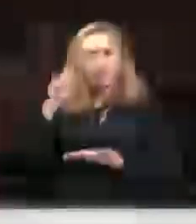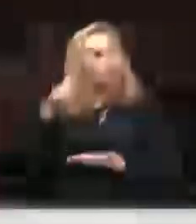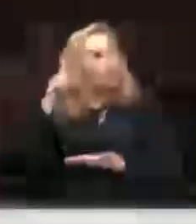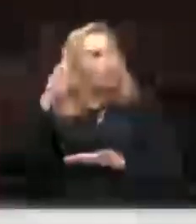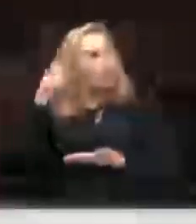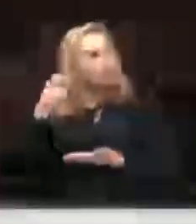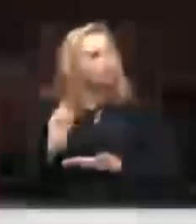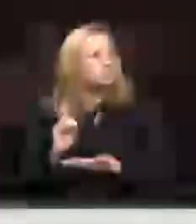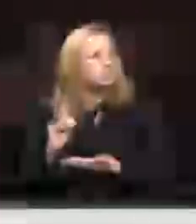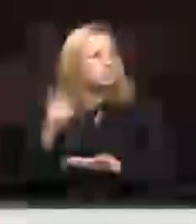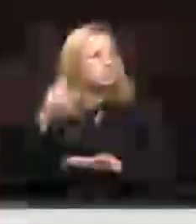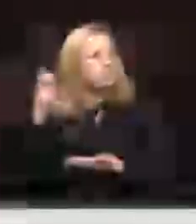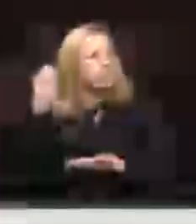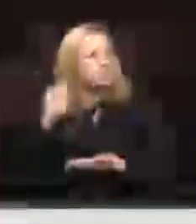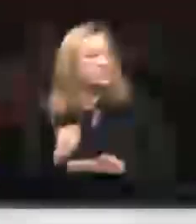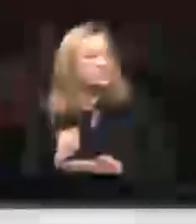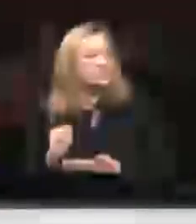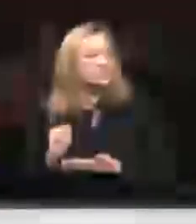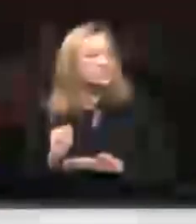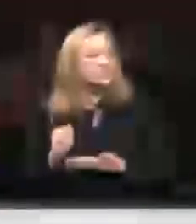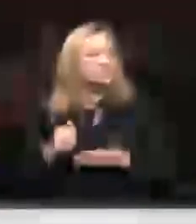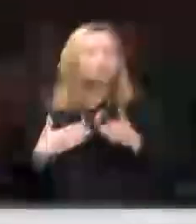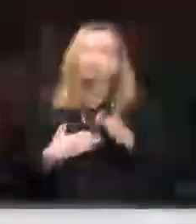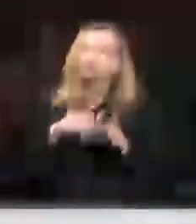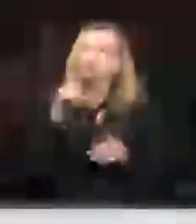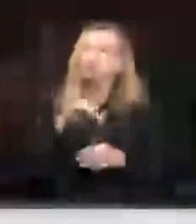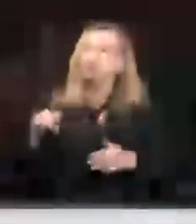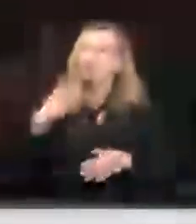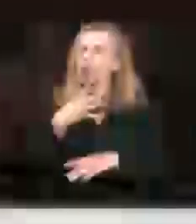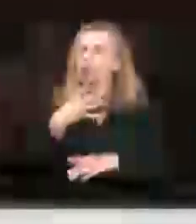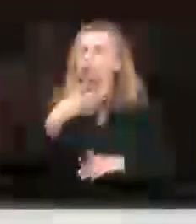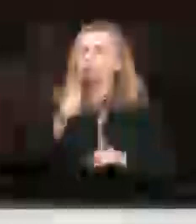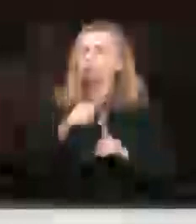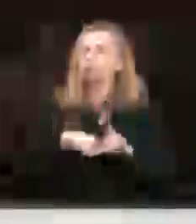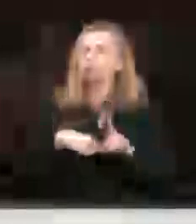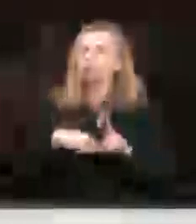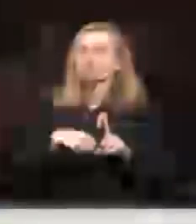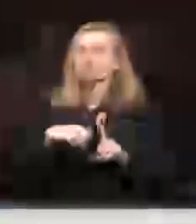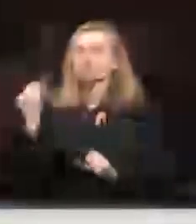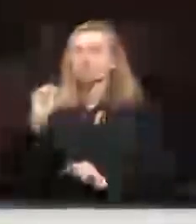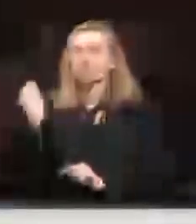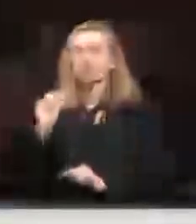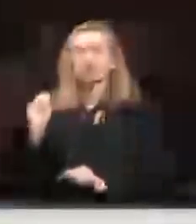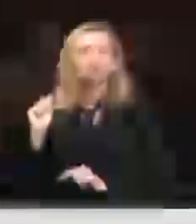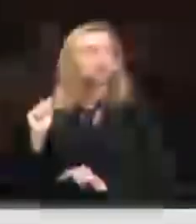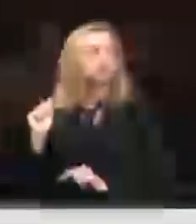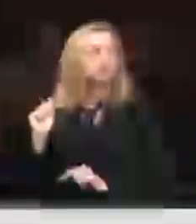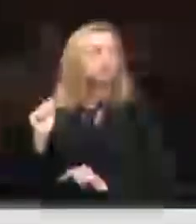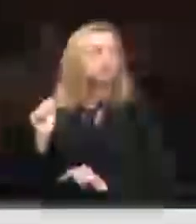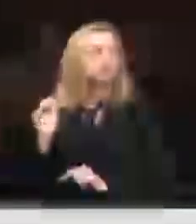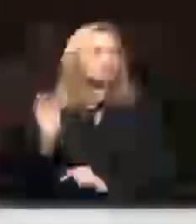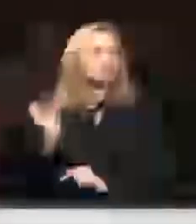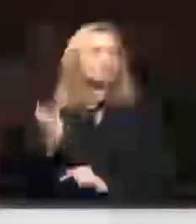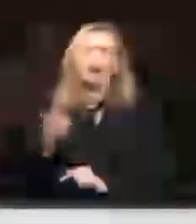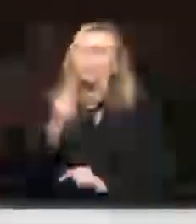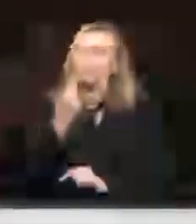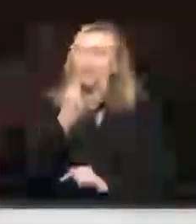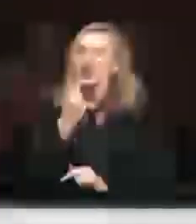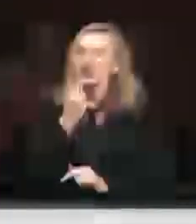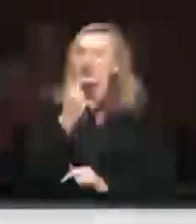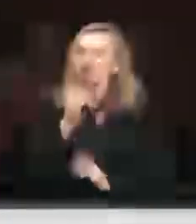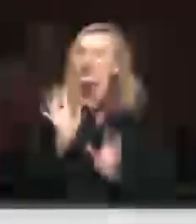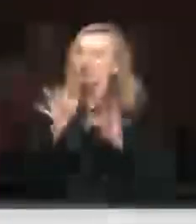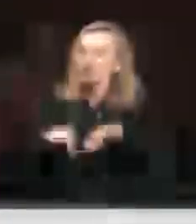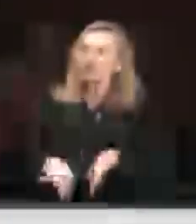último dia 4 de agosto, às vésperas da apresentação das chapas